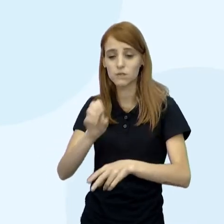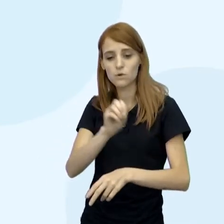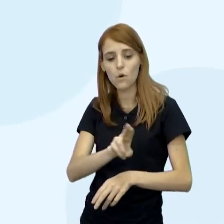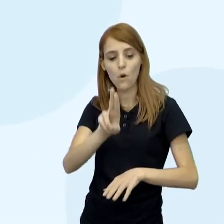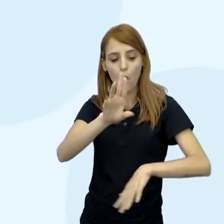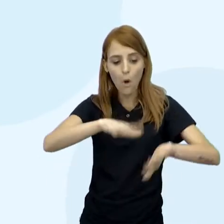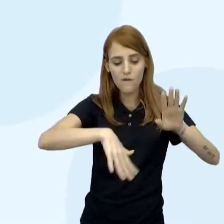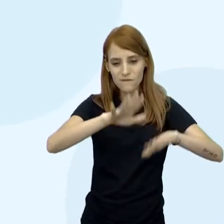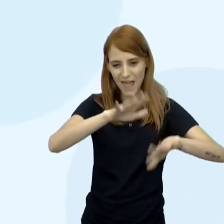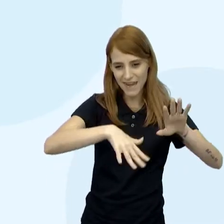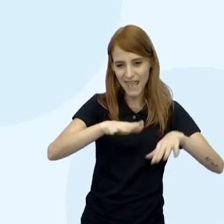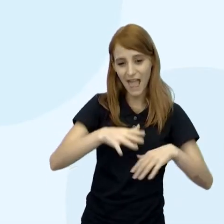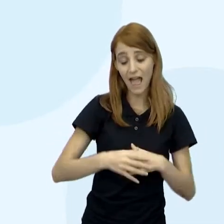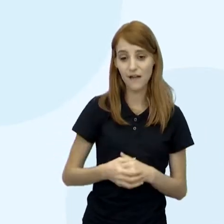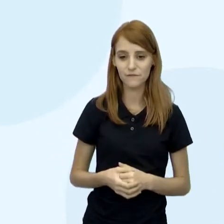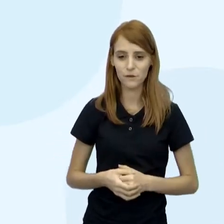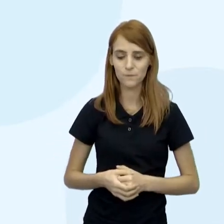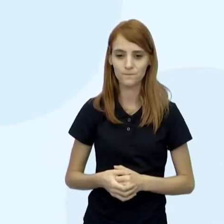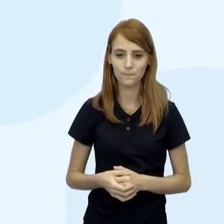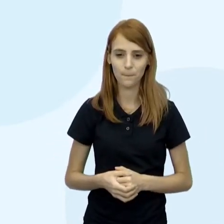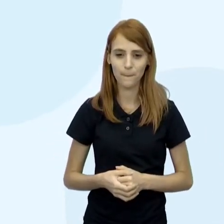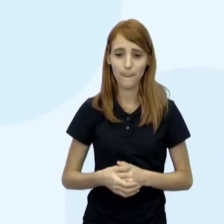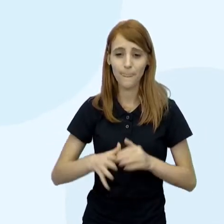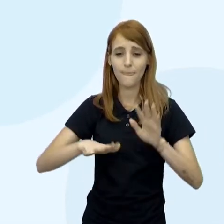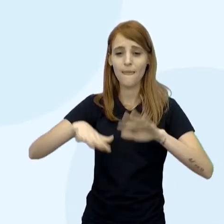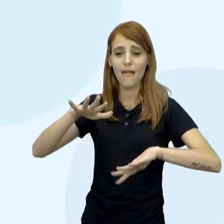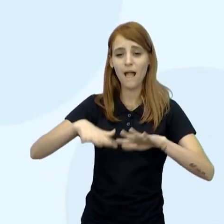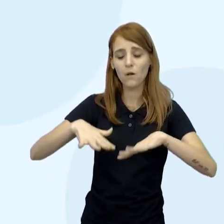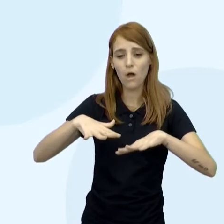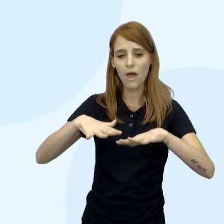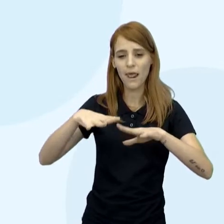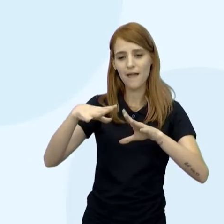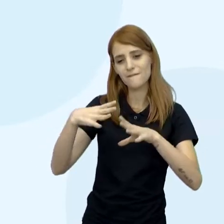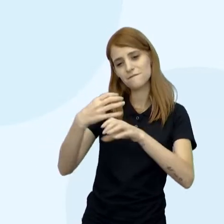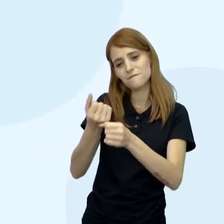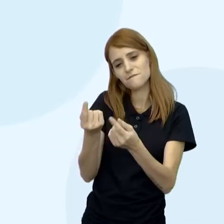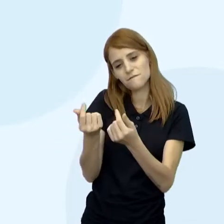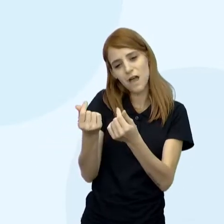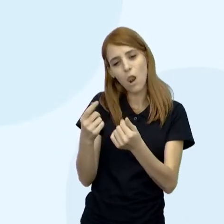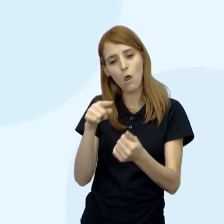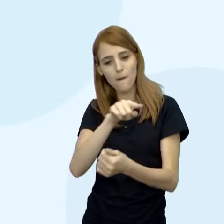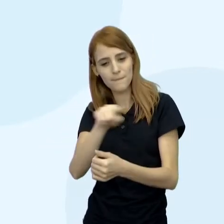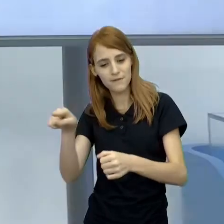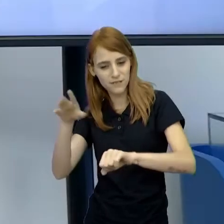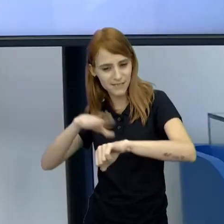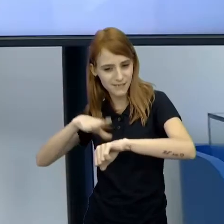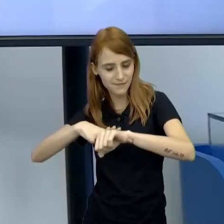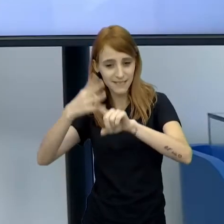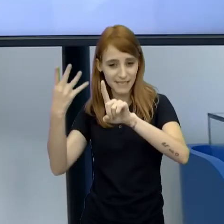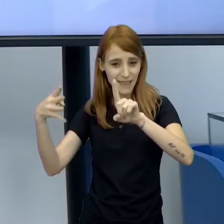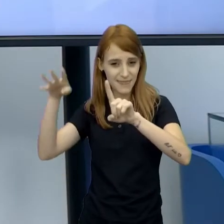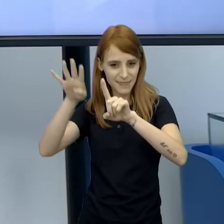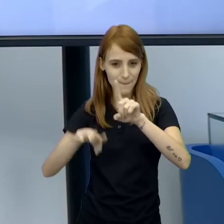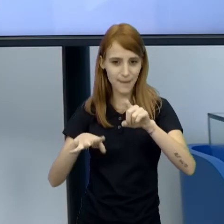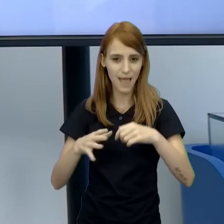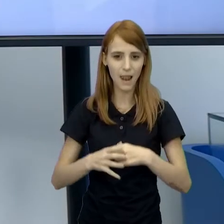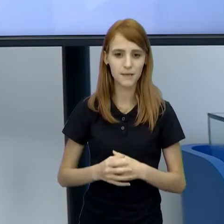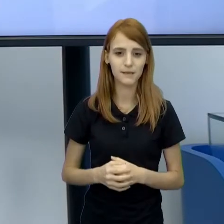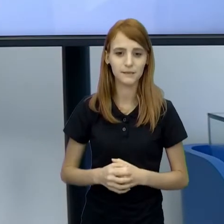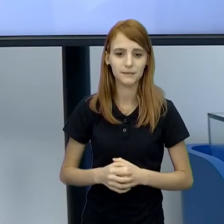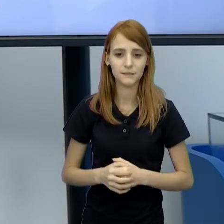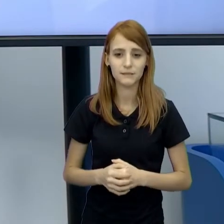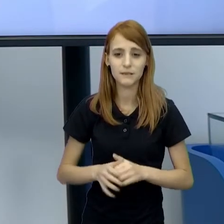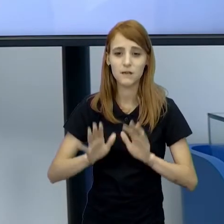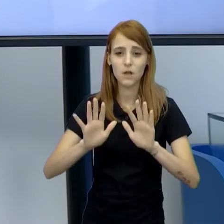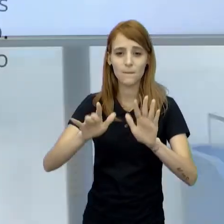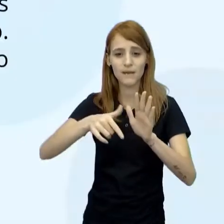despesas. Então eu vou inserir aí alguns valores na tabela para vocês completarem aí a planilha aí, o professor Alexandre. Antes disso, eu vou